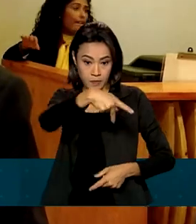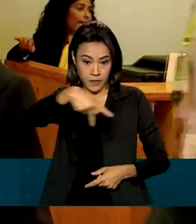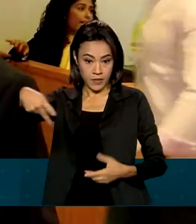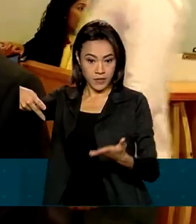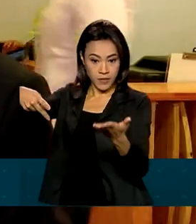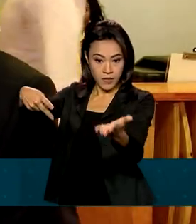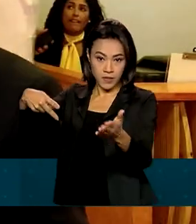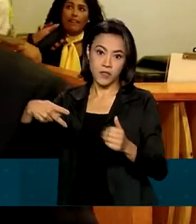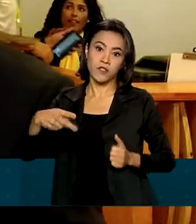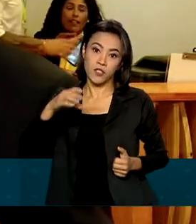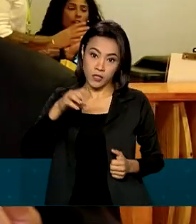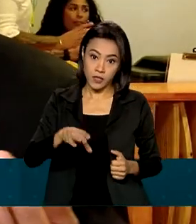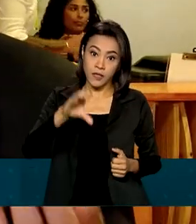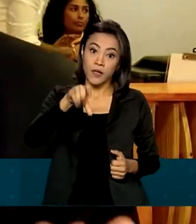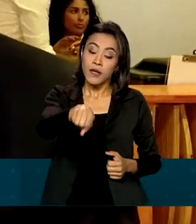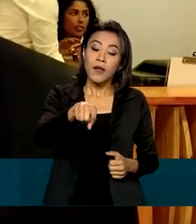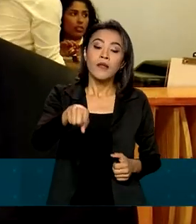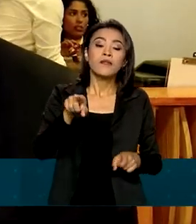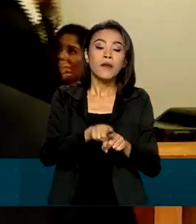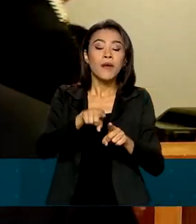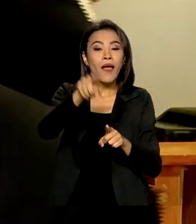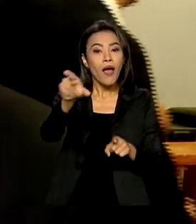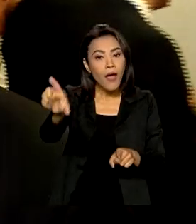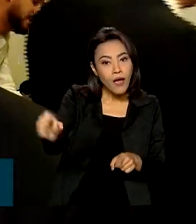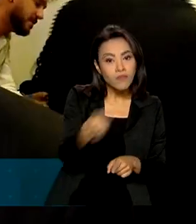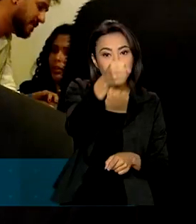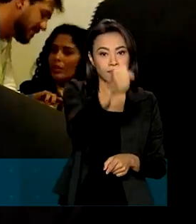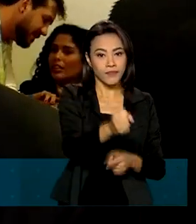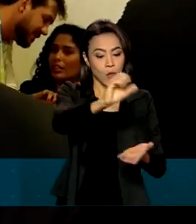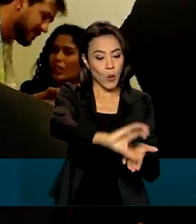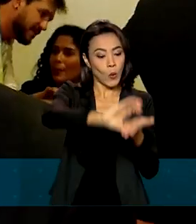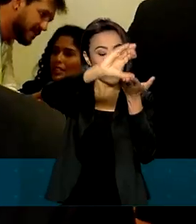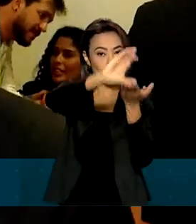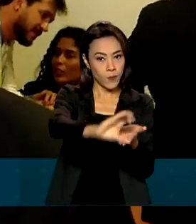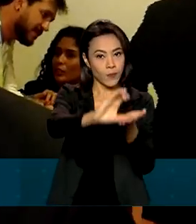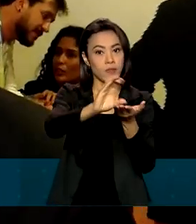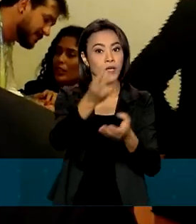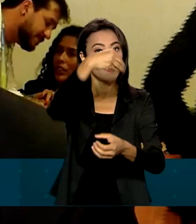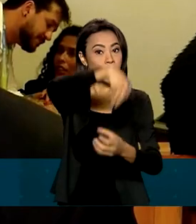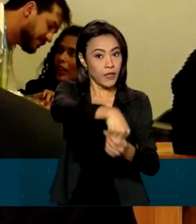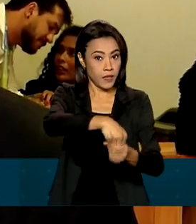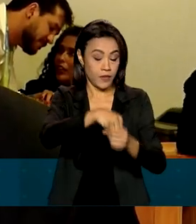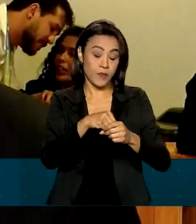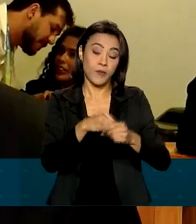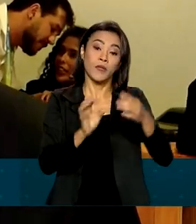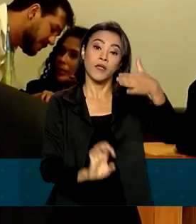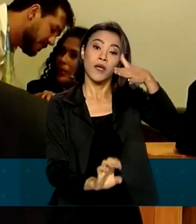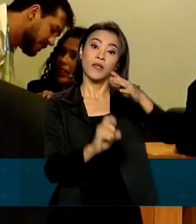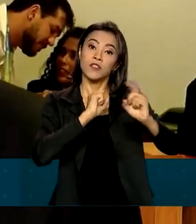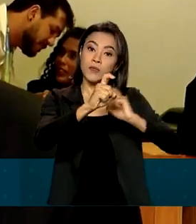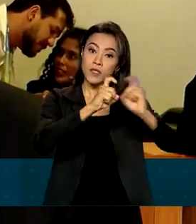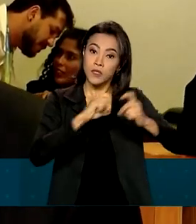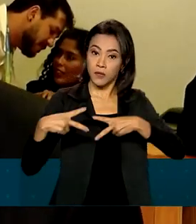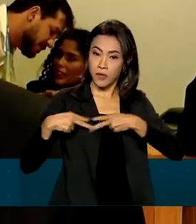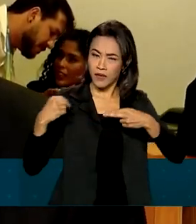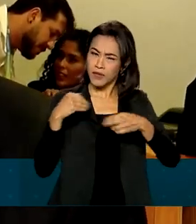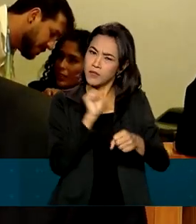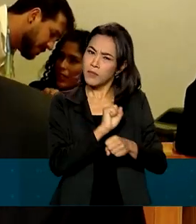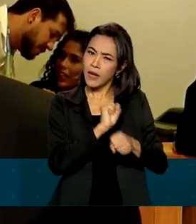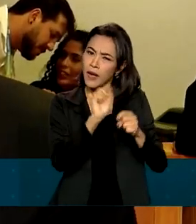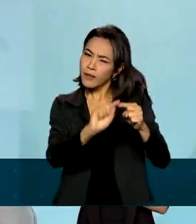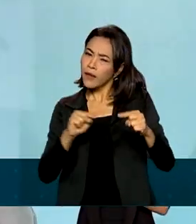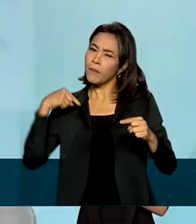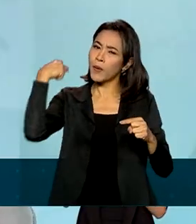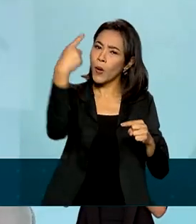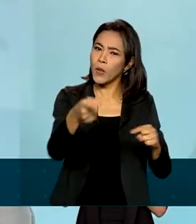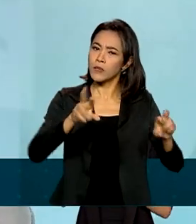Paes de Andrade também foi nomeado Conselheiro de Administração da Petrobras até a próxima Assembleia Geral de Acionistas.